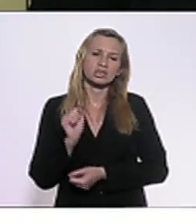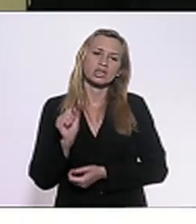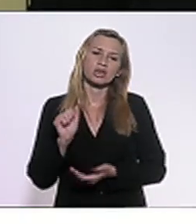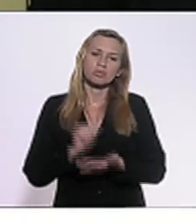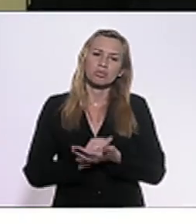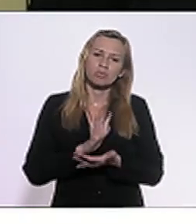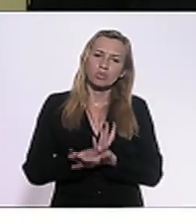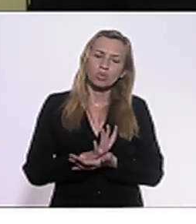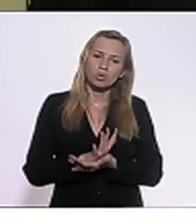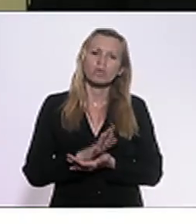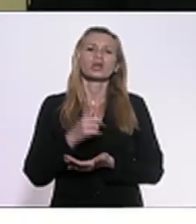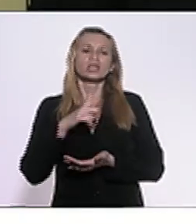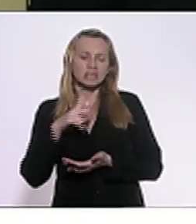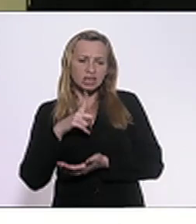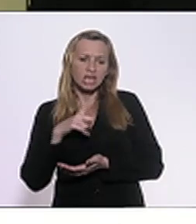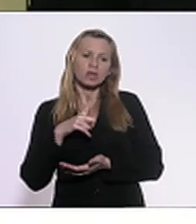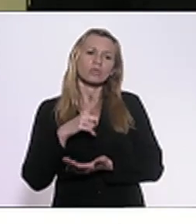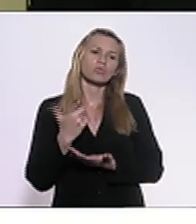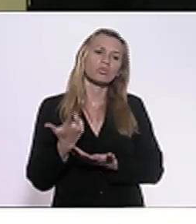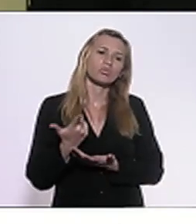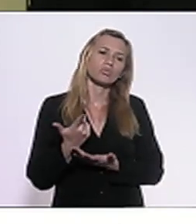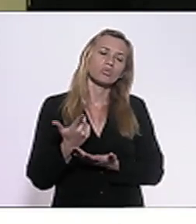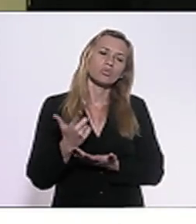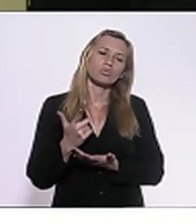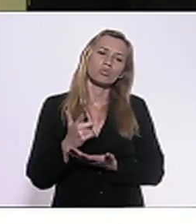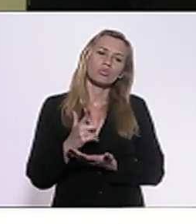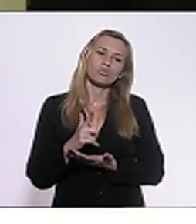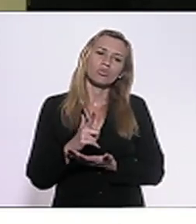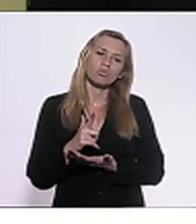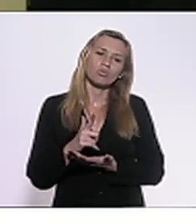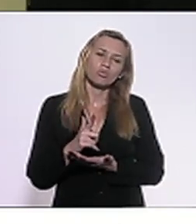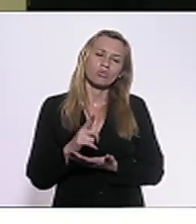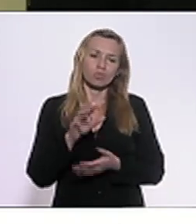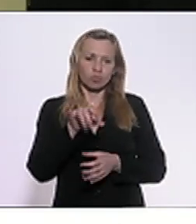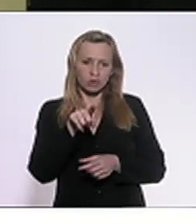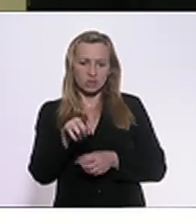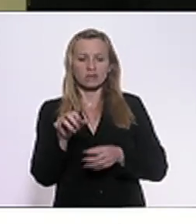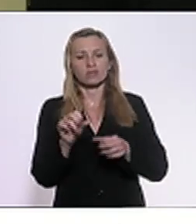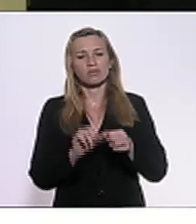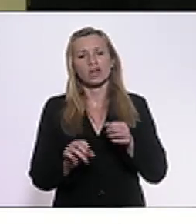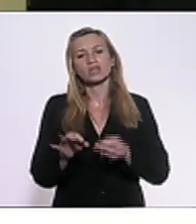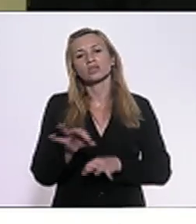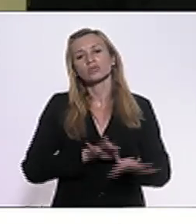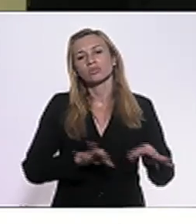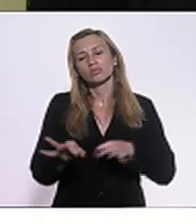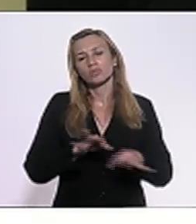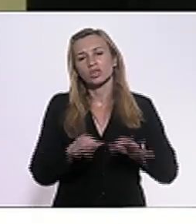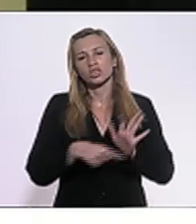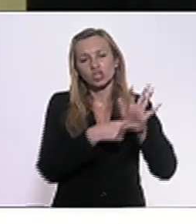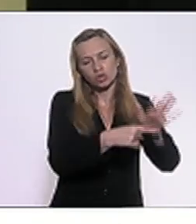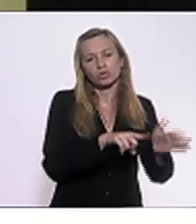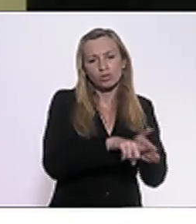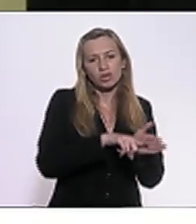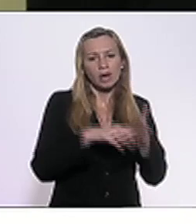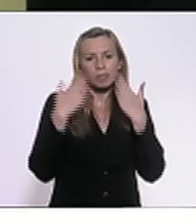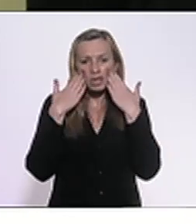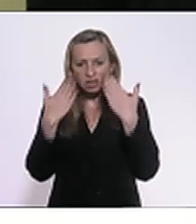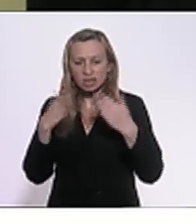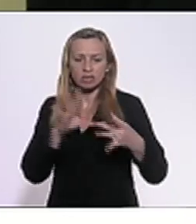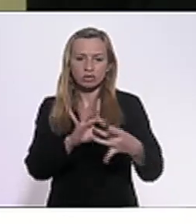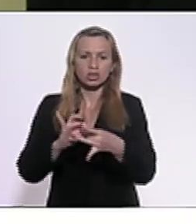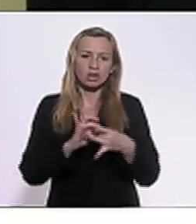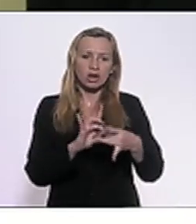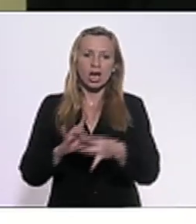você tem uma lei que diz que você tem que retirar a ação. Você faz um plano de recuperação fiscal, você apresenta esse plano à União, a União